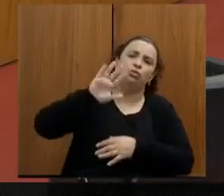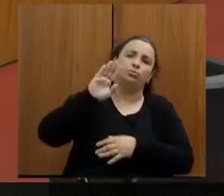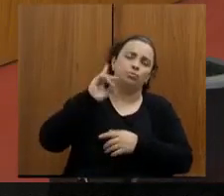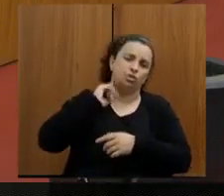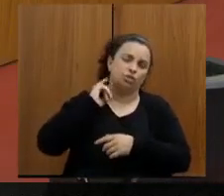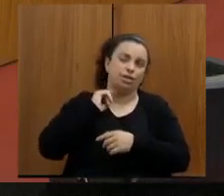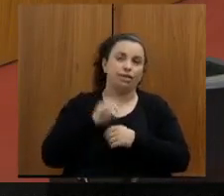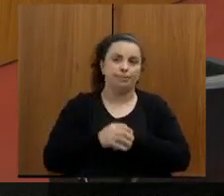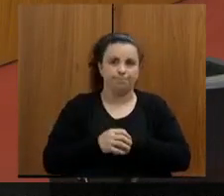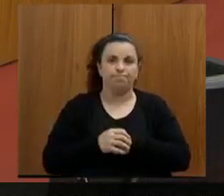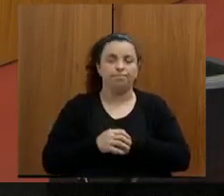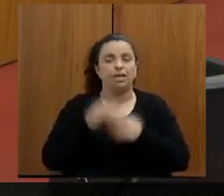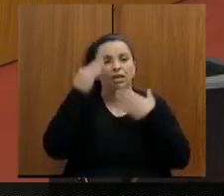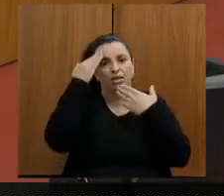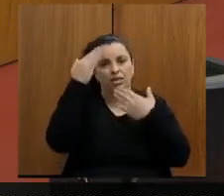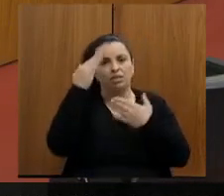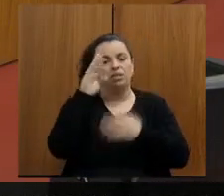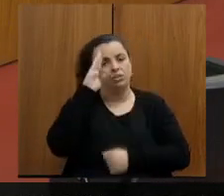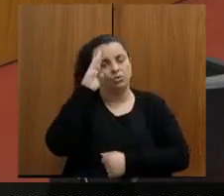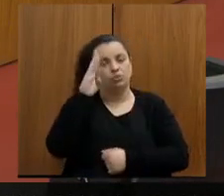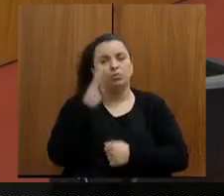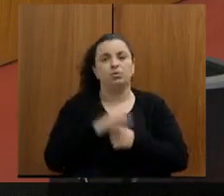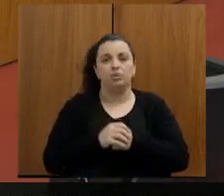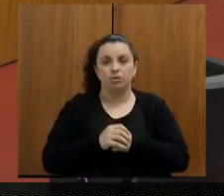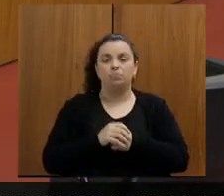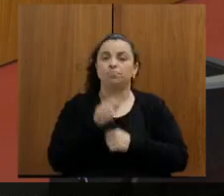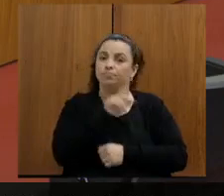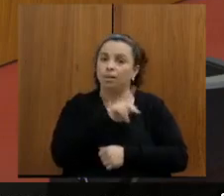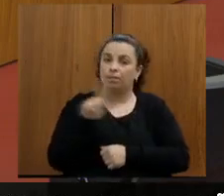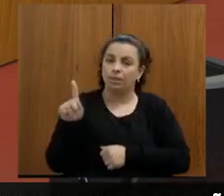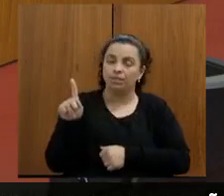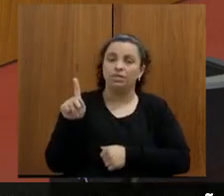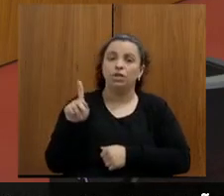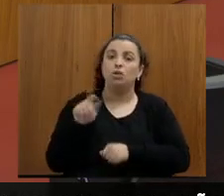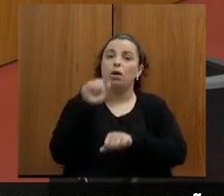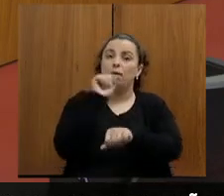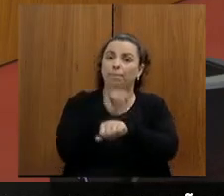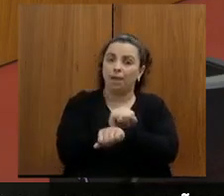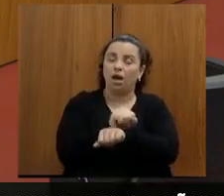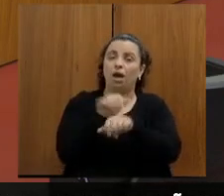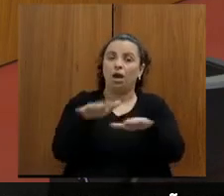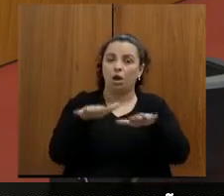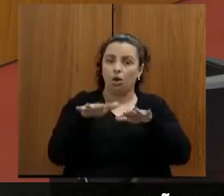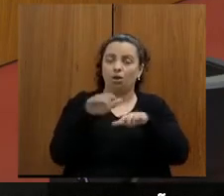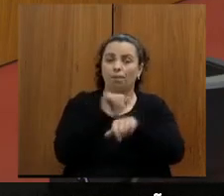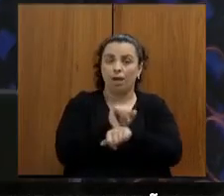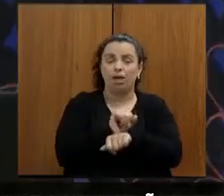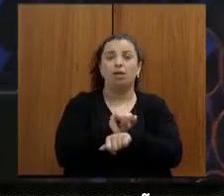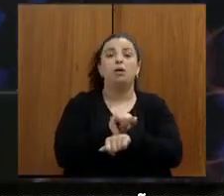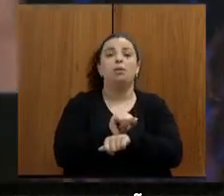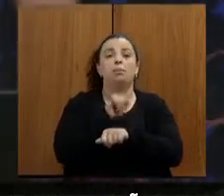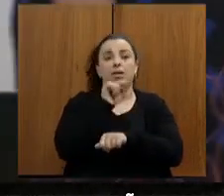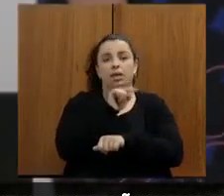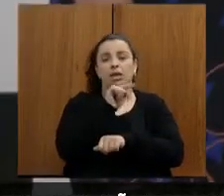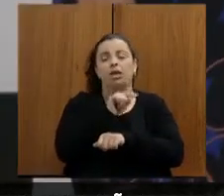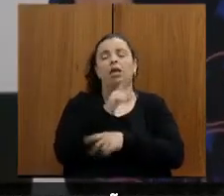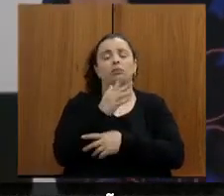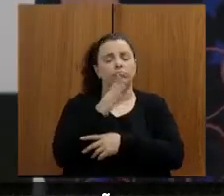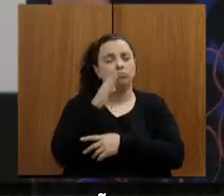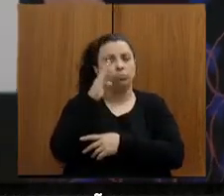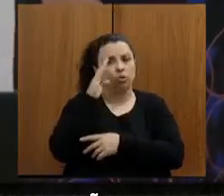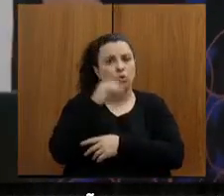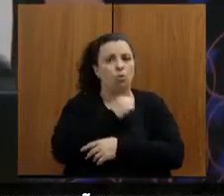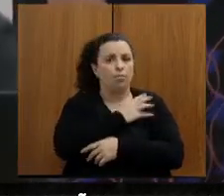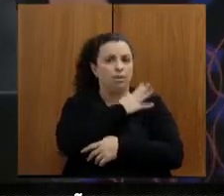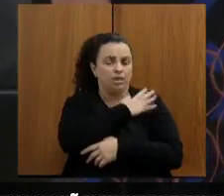agradecemos Comandante é a presidência suspende os trabalhos para que o comandante-geral da Polícia